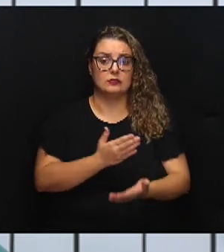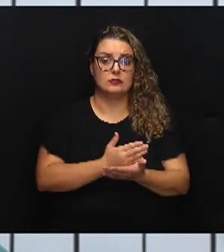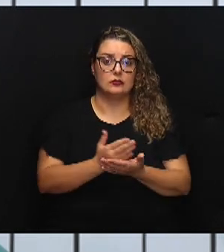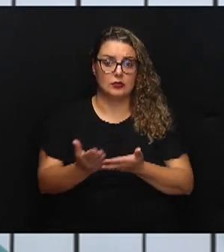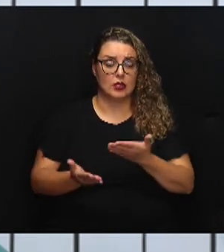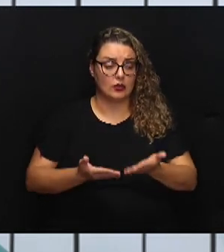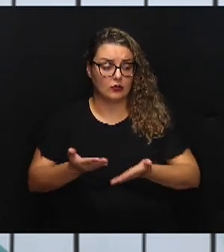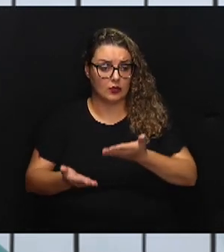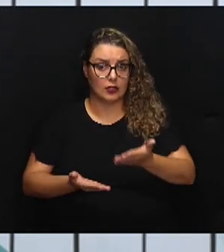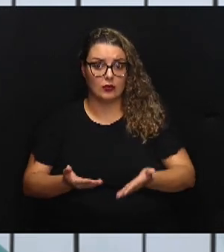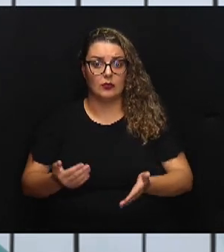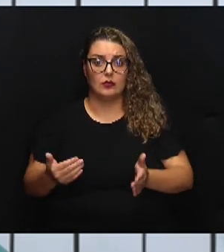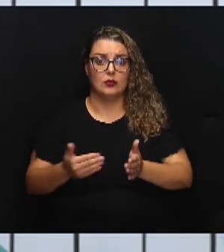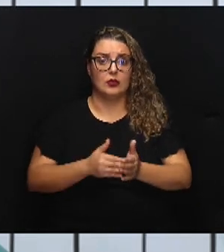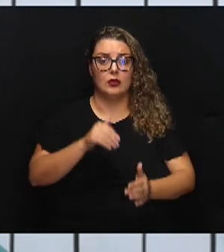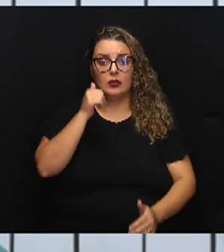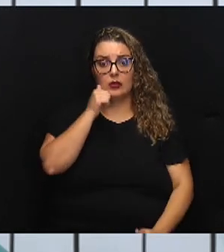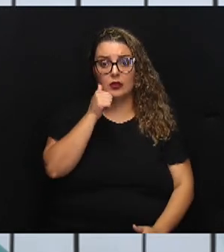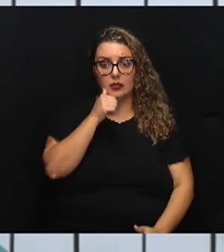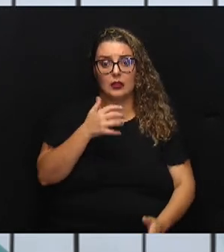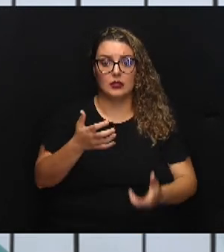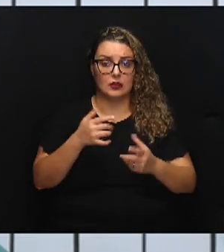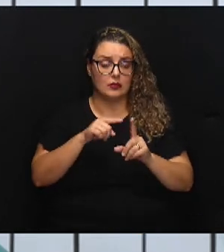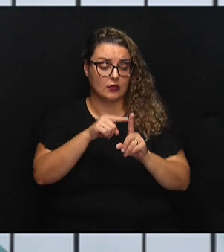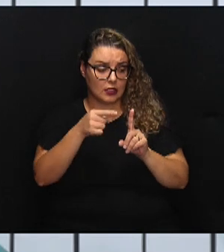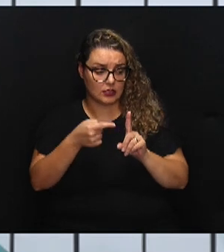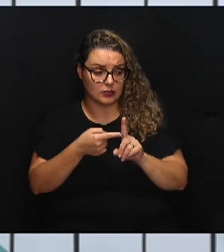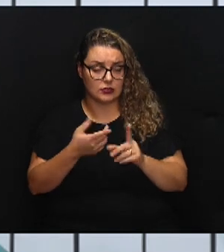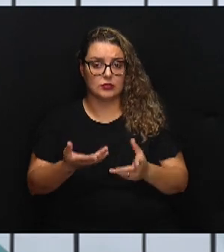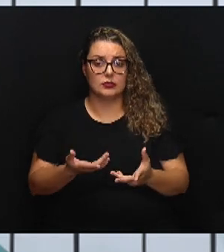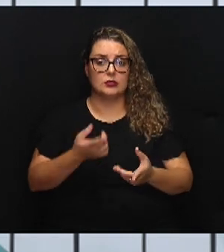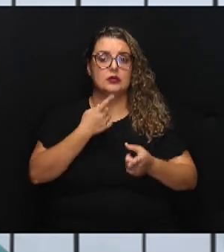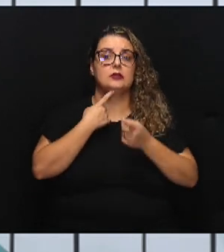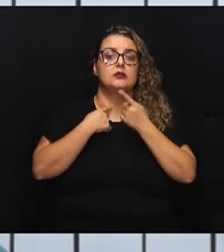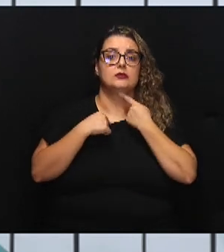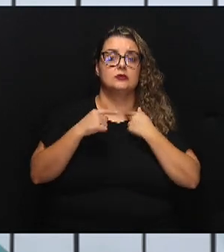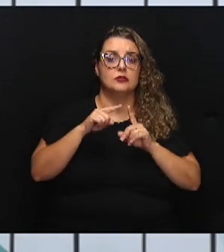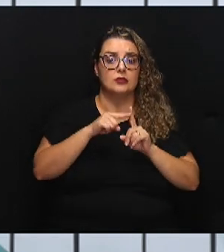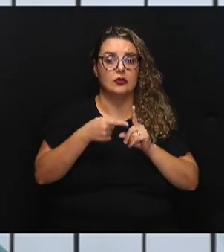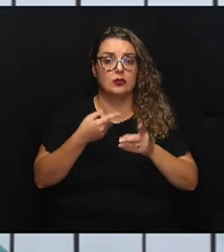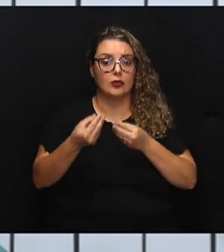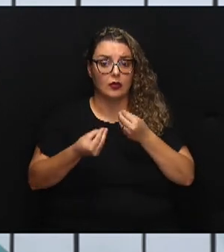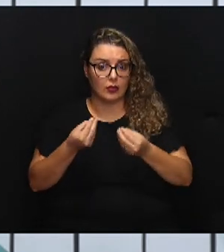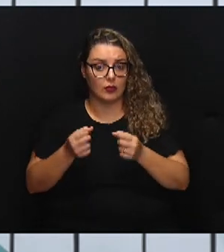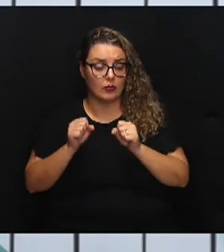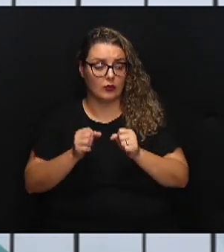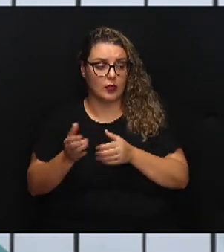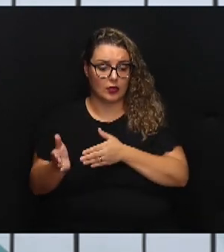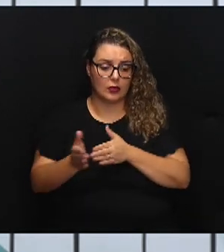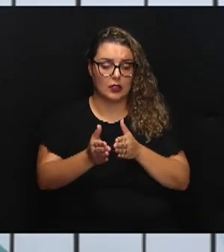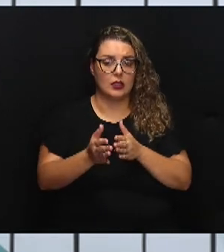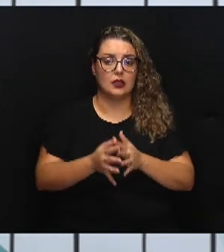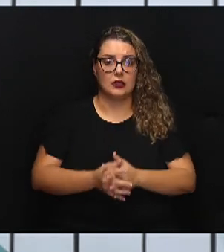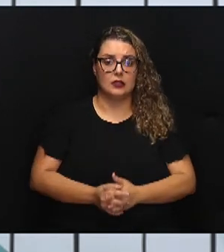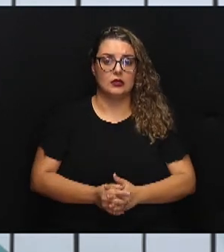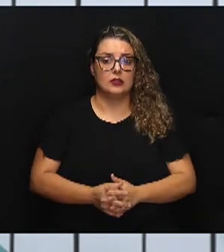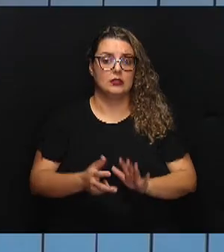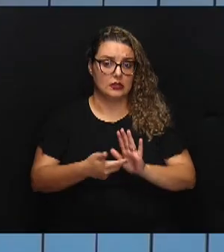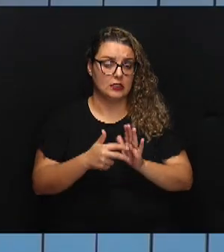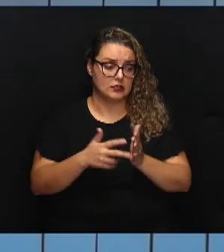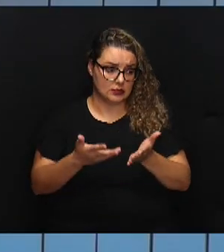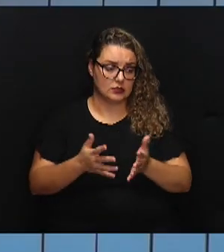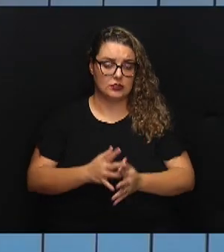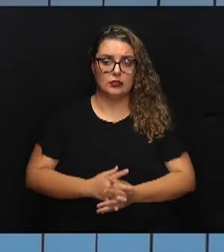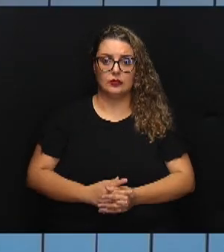um tratamento, ou até a mulher que quer engravidar, deseja engravidar, como que a gente pode conduzir nesse sentido?